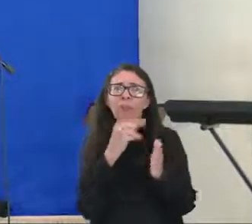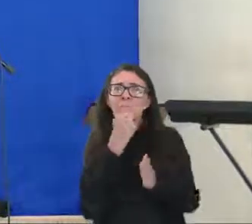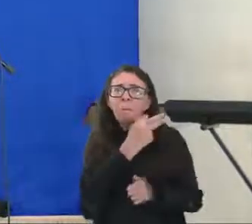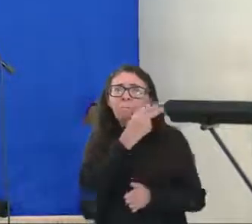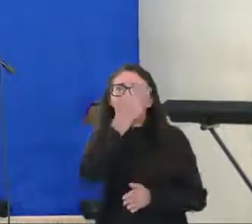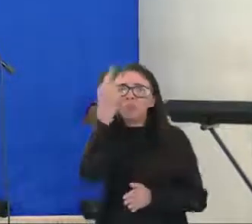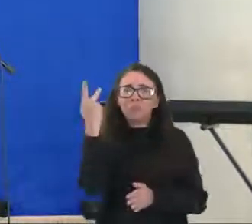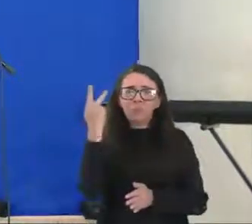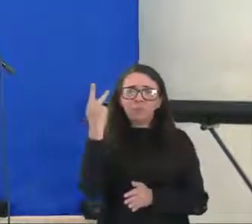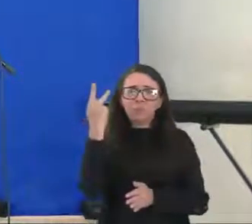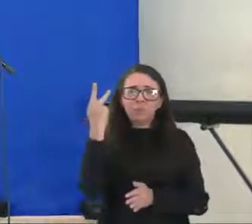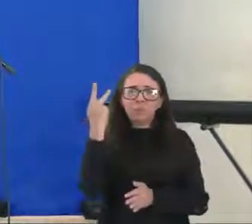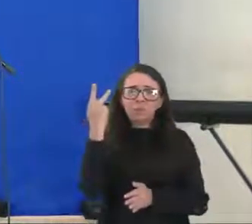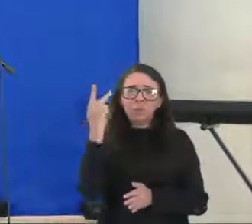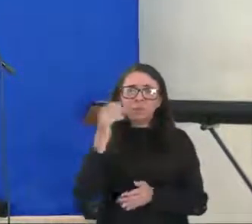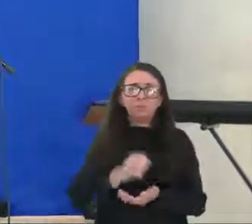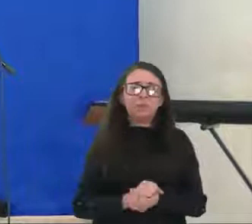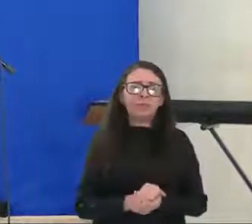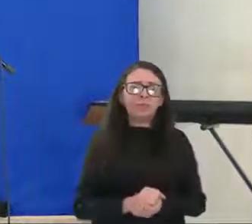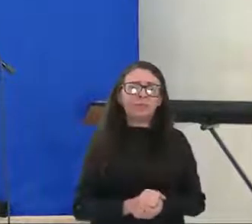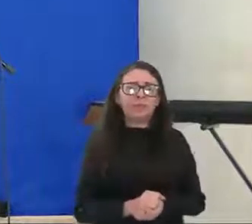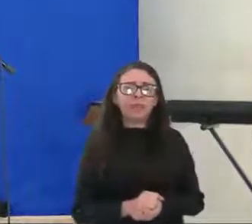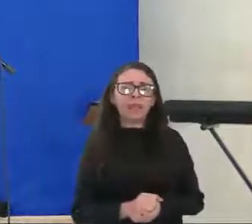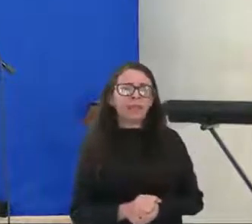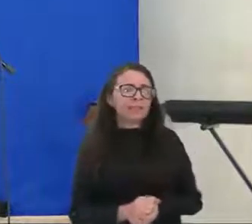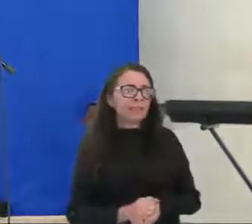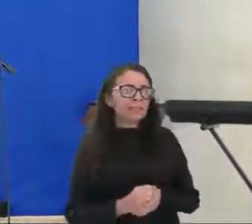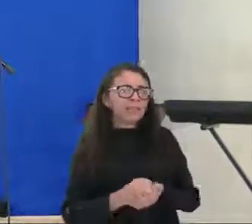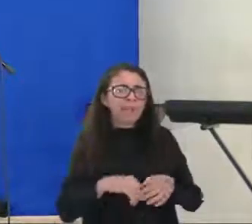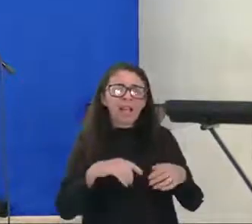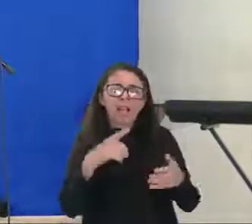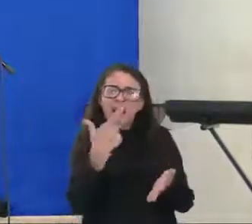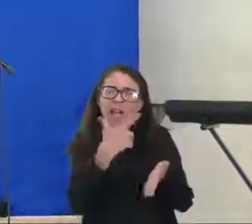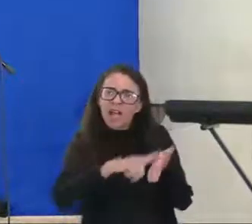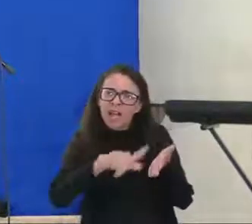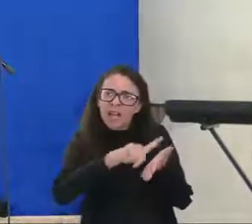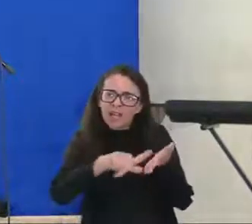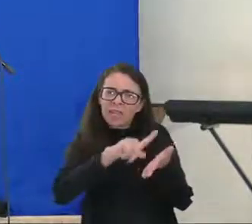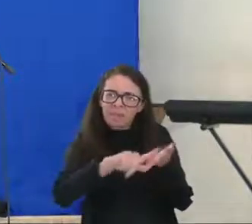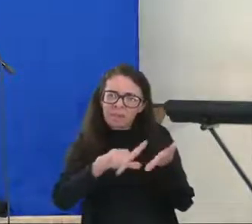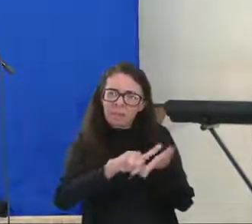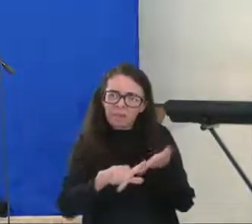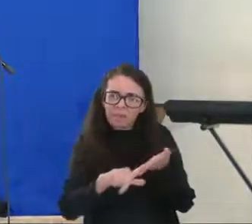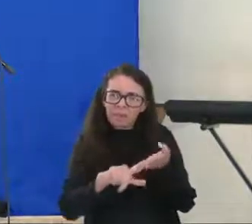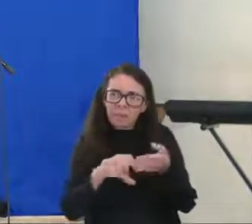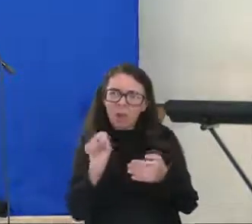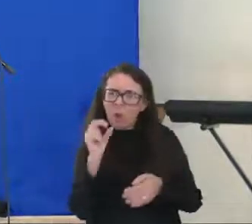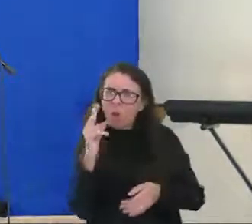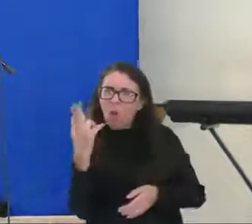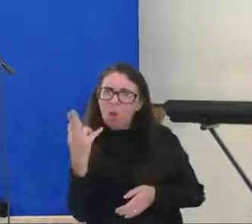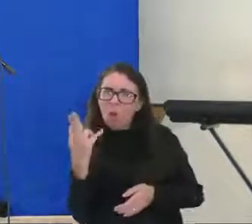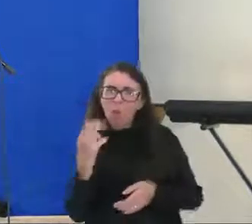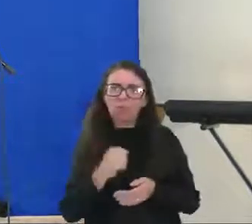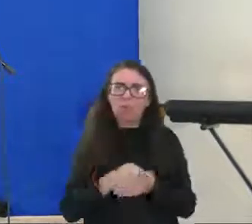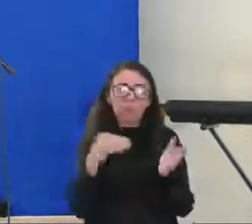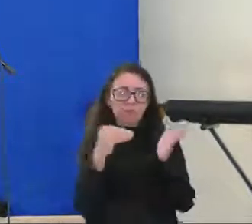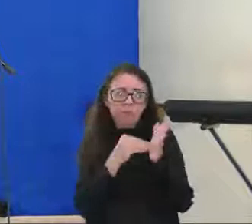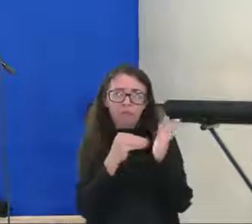a, a sermos completos. Os membros estar bem ajustados nesse